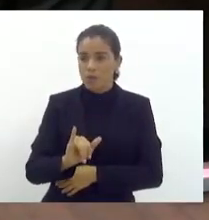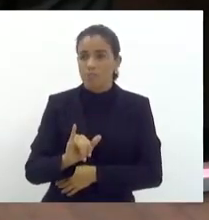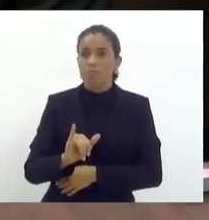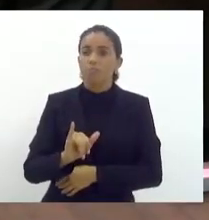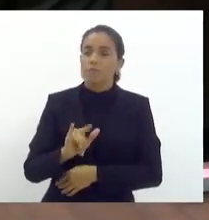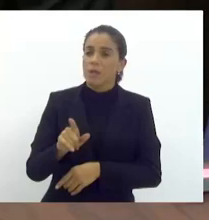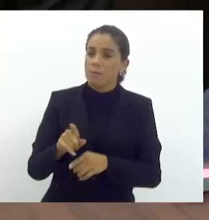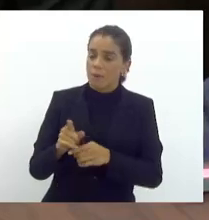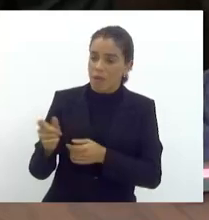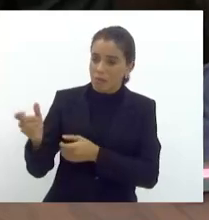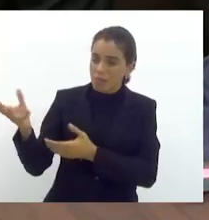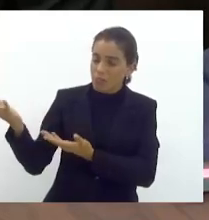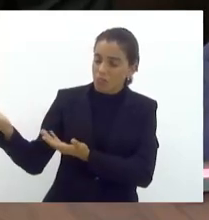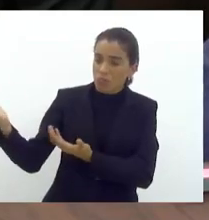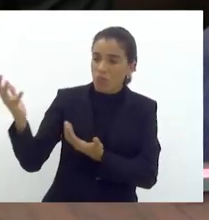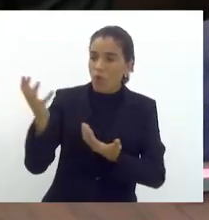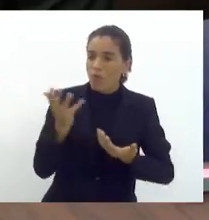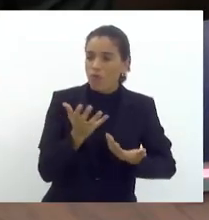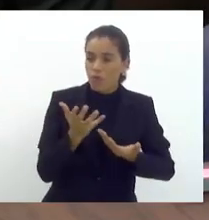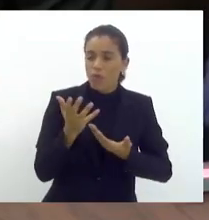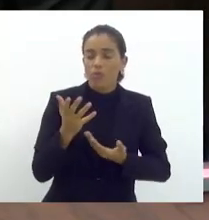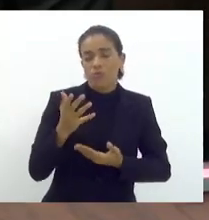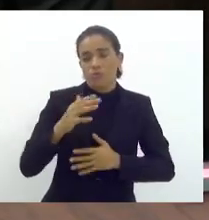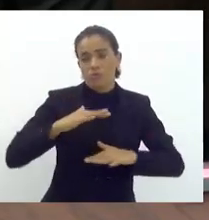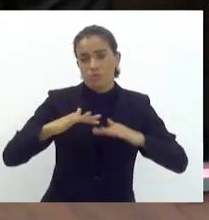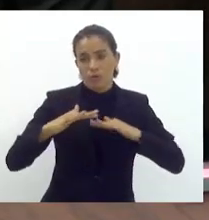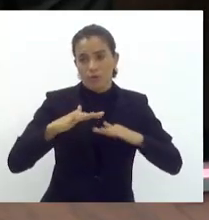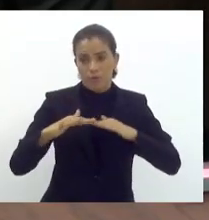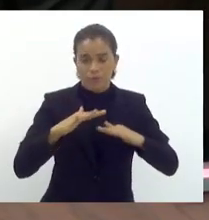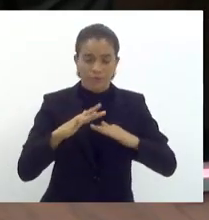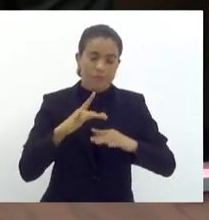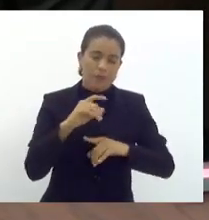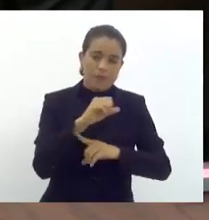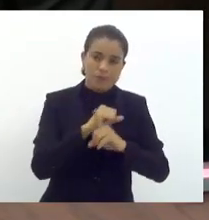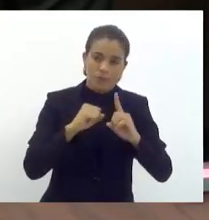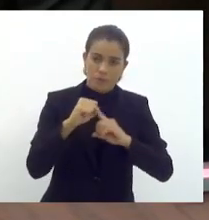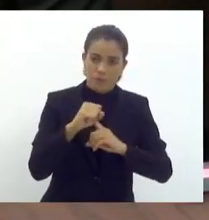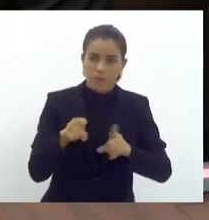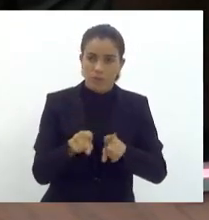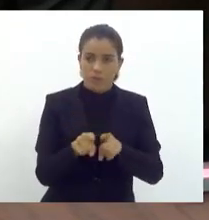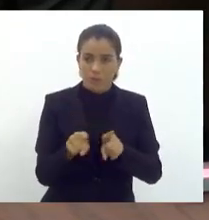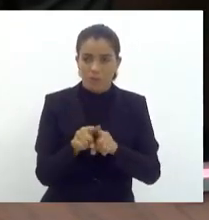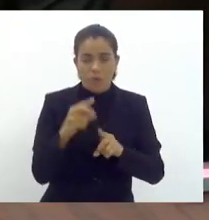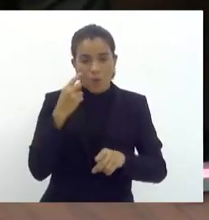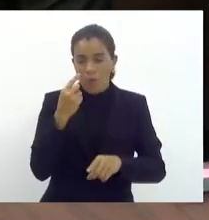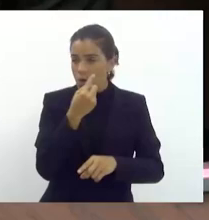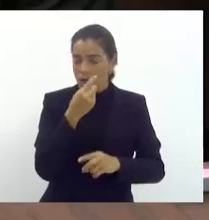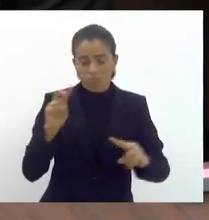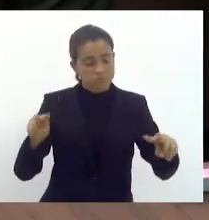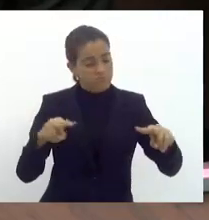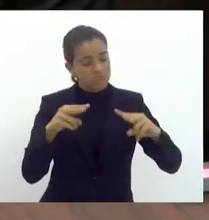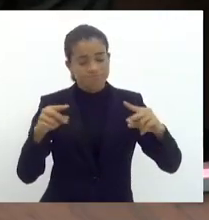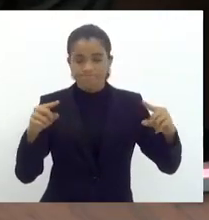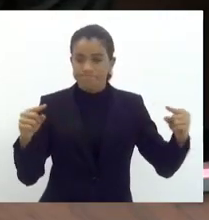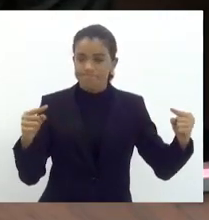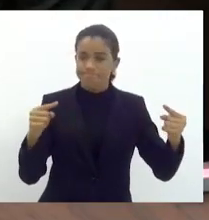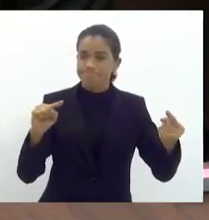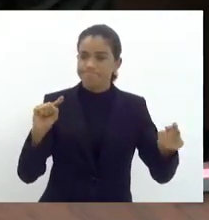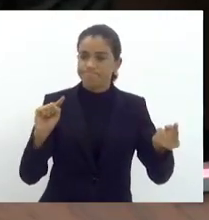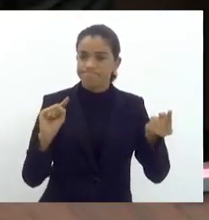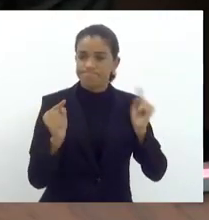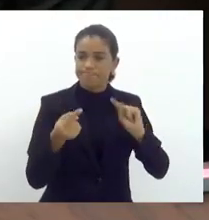trouxe os movimentos populares hoje E aí é o olhar que consegue convergir não só o aspecto político